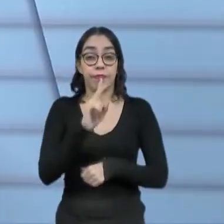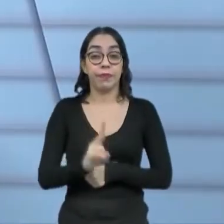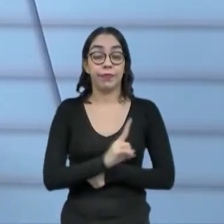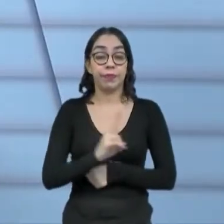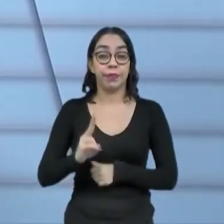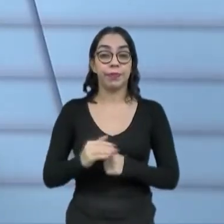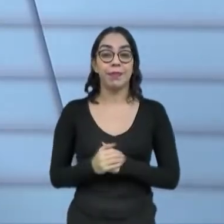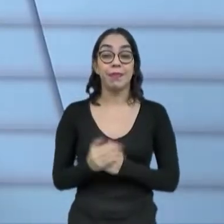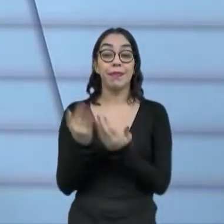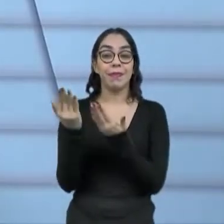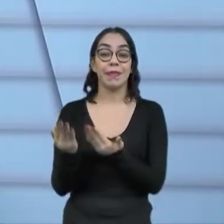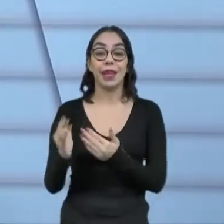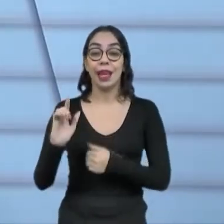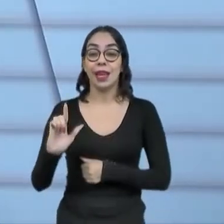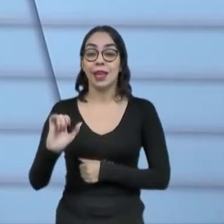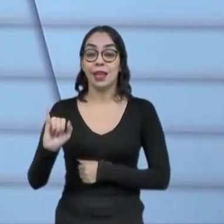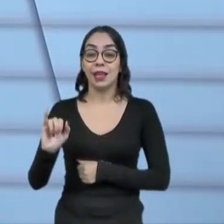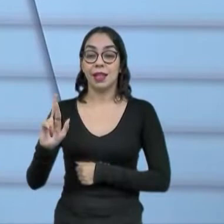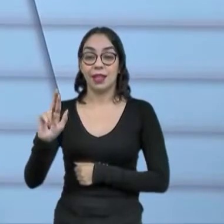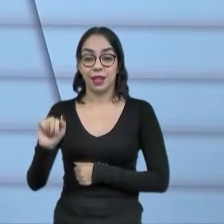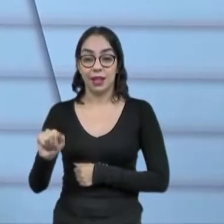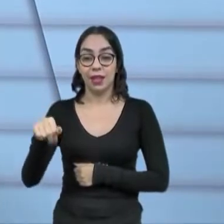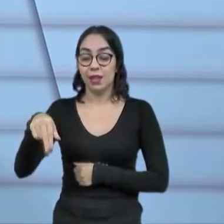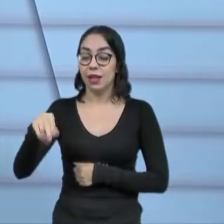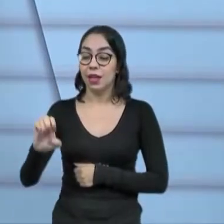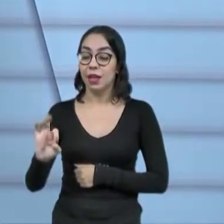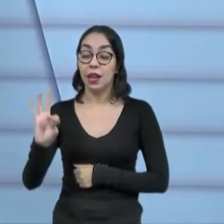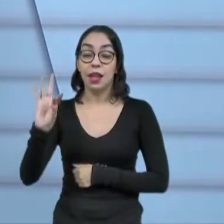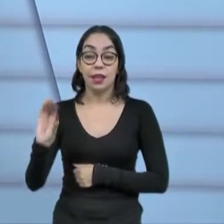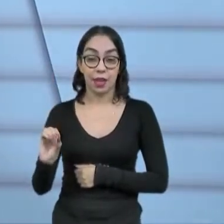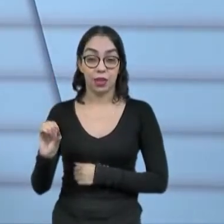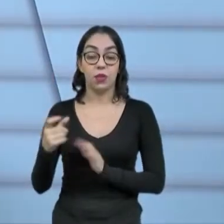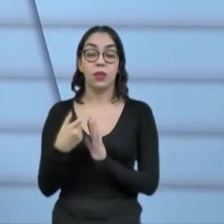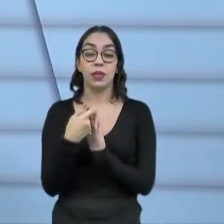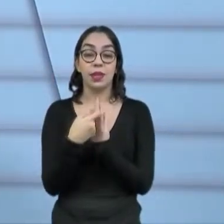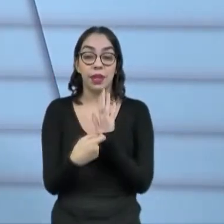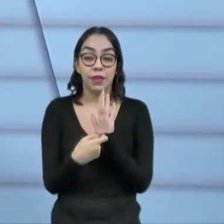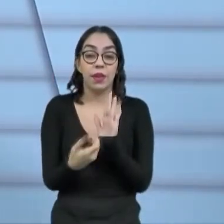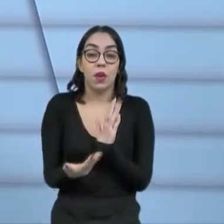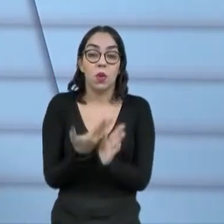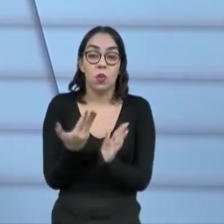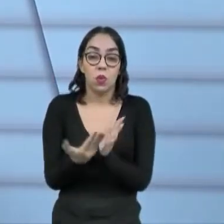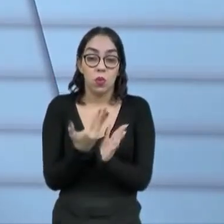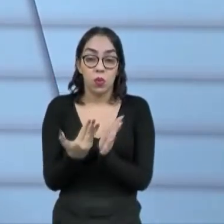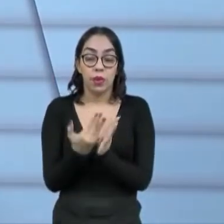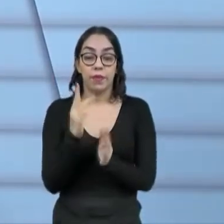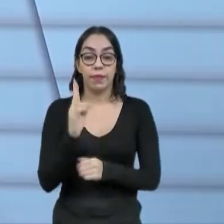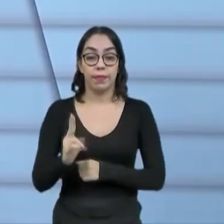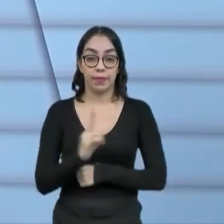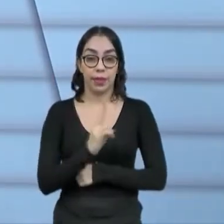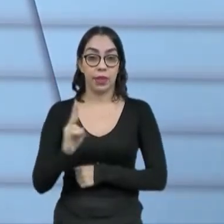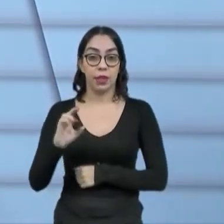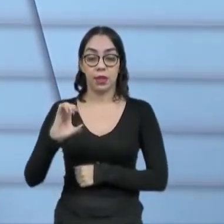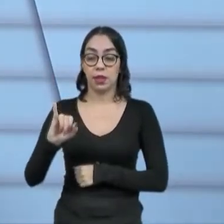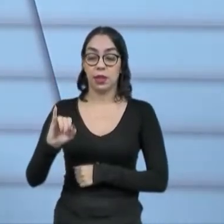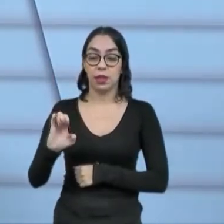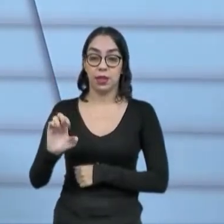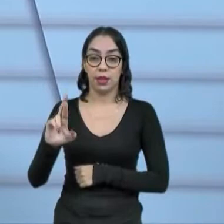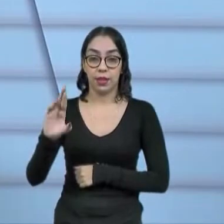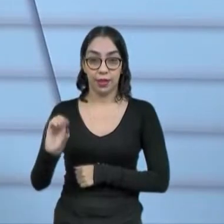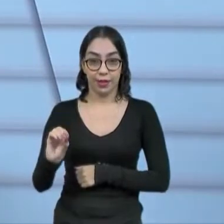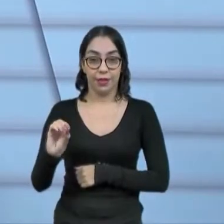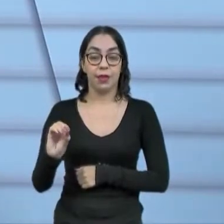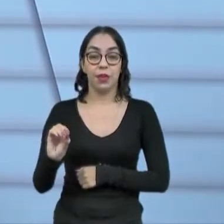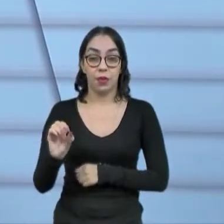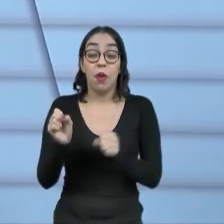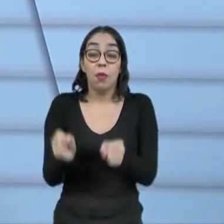com o Lira Neto, que escreveu a biografia do padre Cícero, o livro editado em 2009 pela Companhia das Letras, à disposição do público